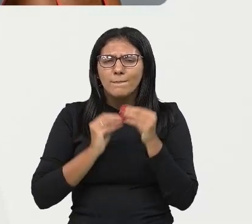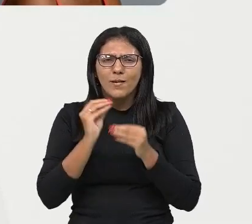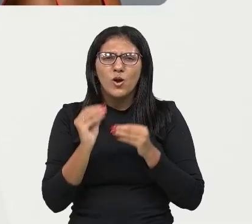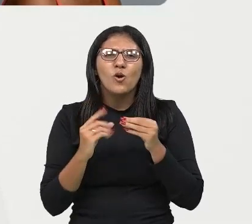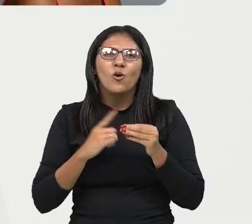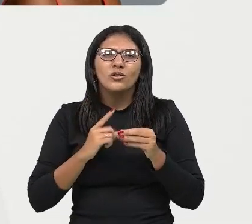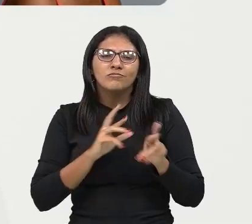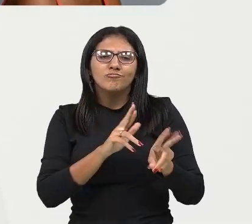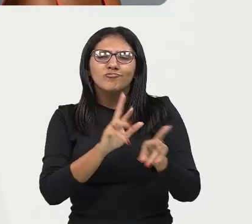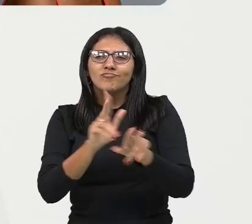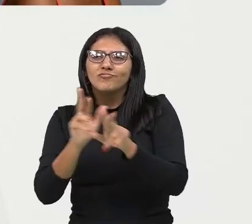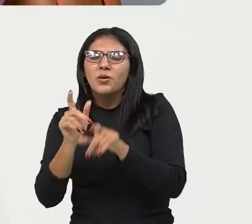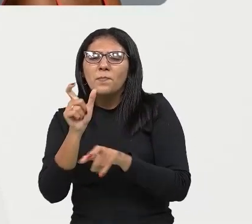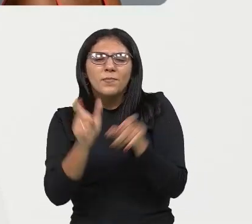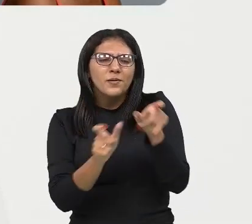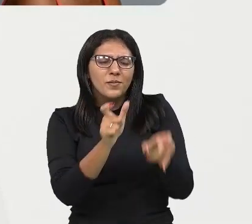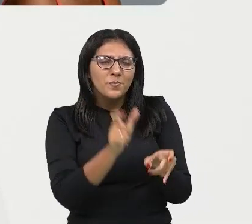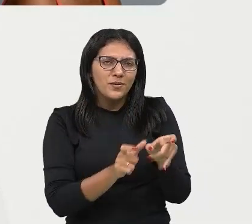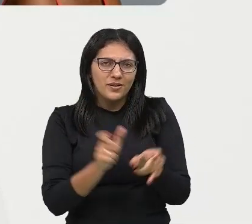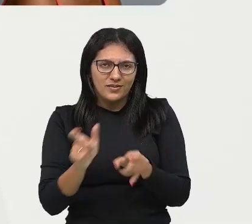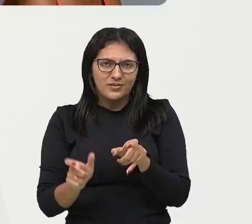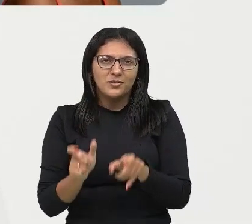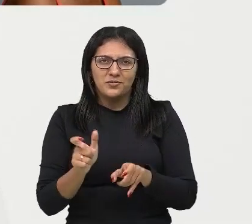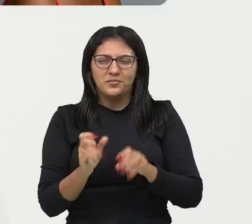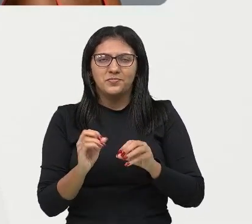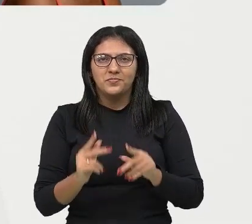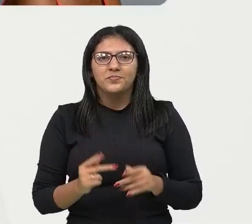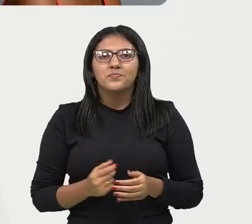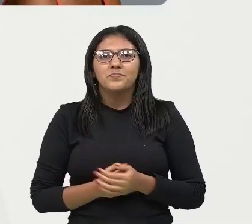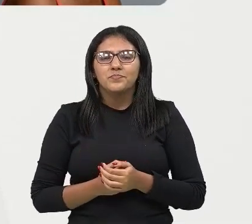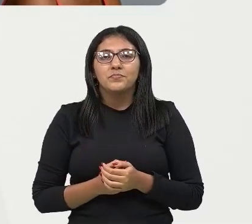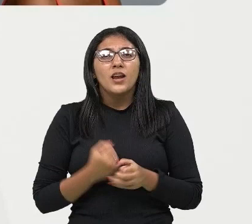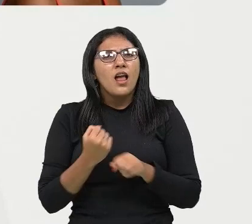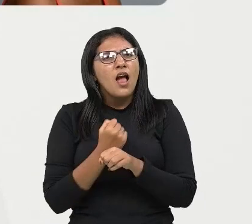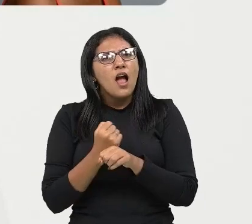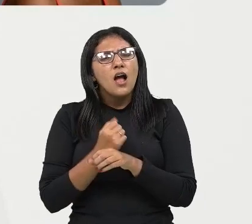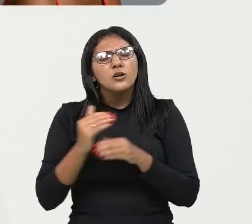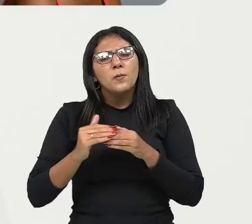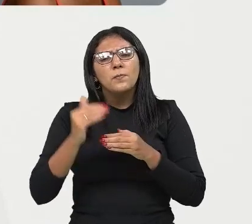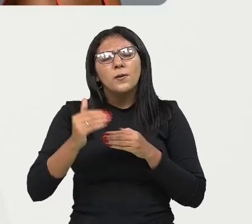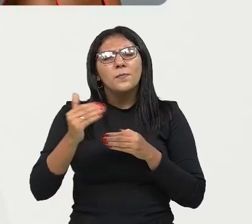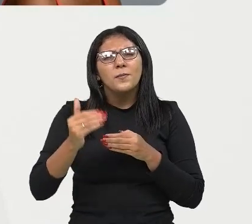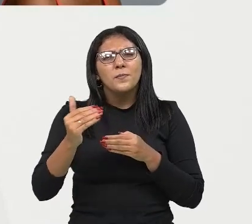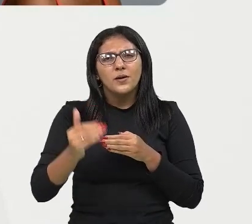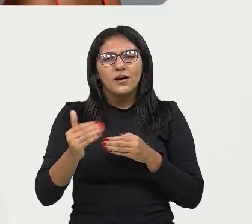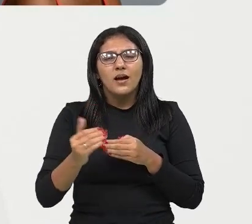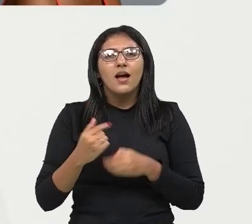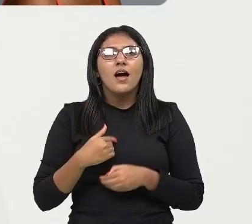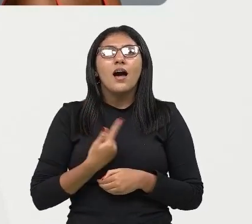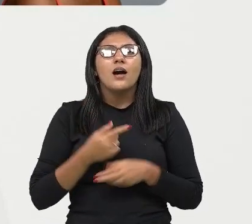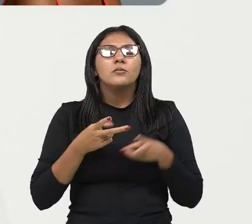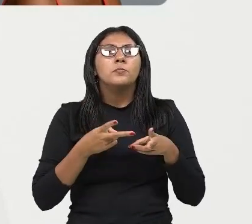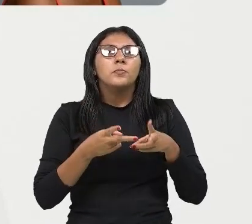grande miscigenação, ok? E com o passar do tempo, a gente verifica que